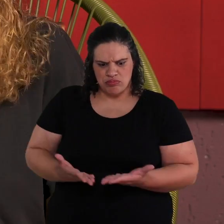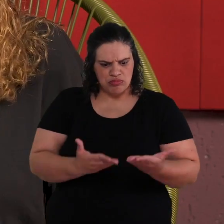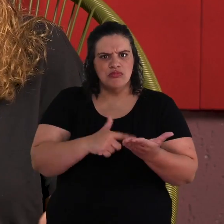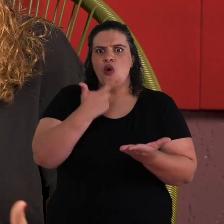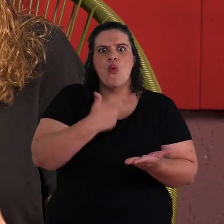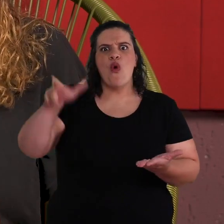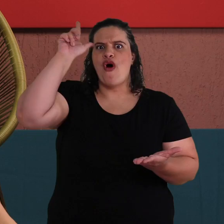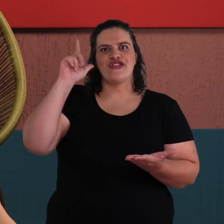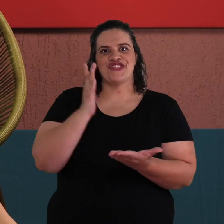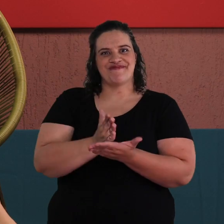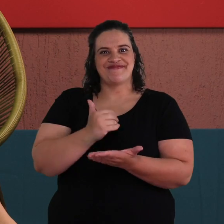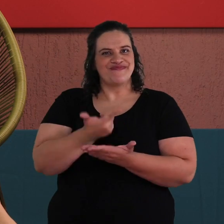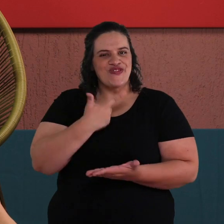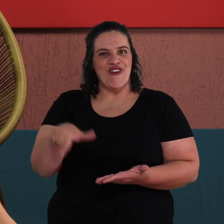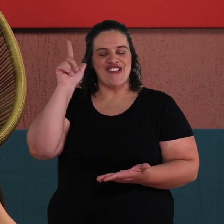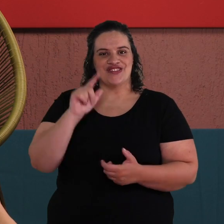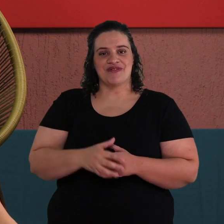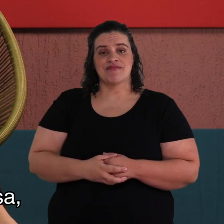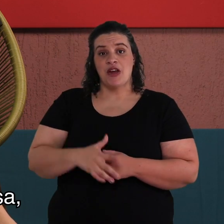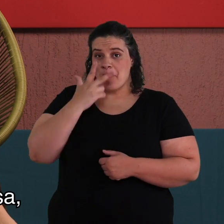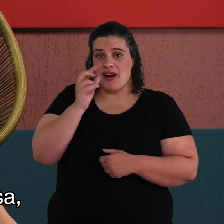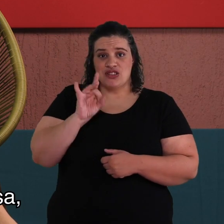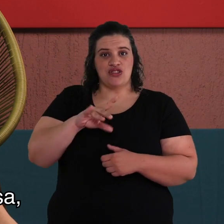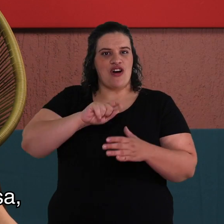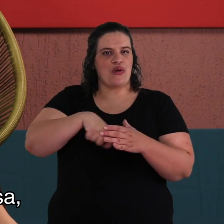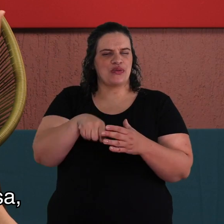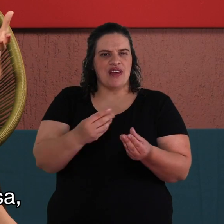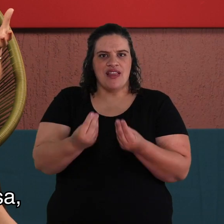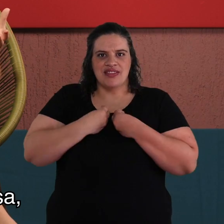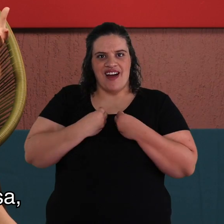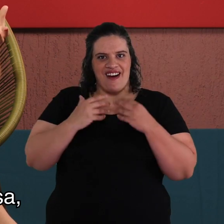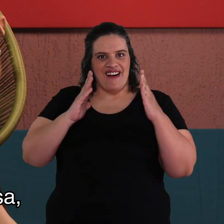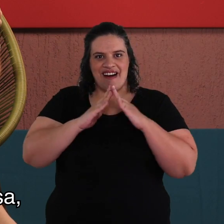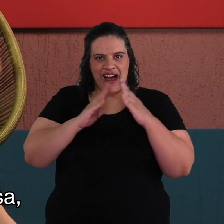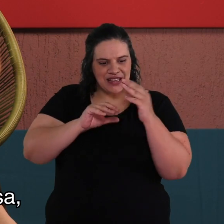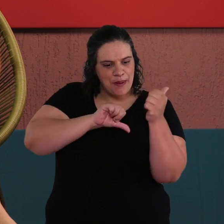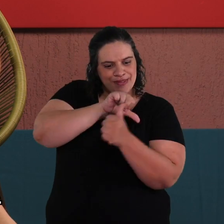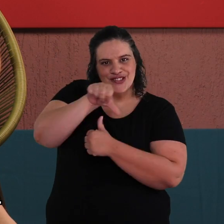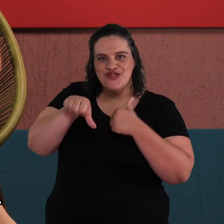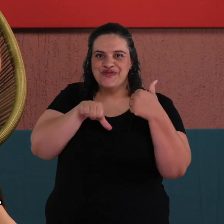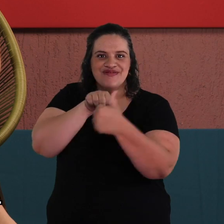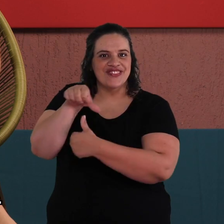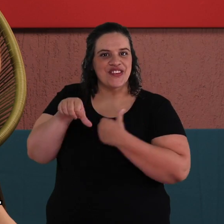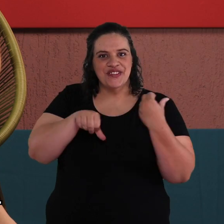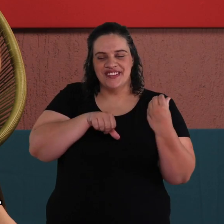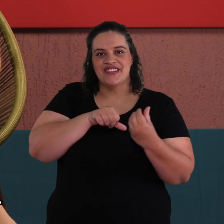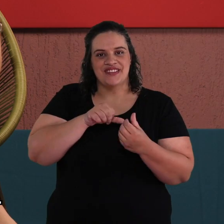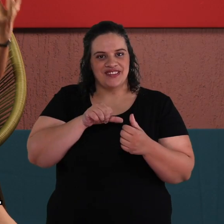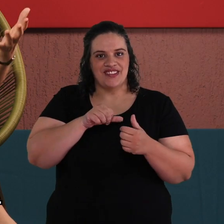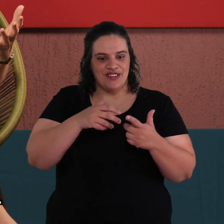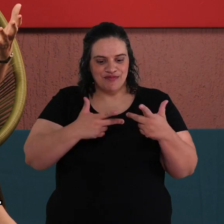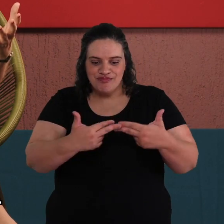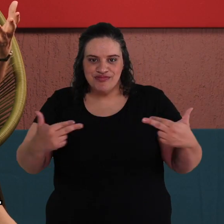uma outra coisa. Essa ideia que a cozinha, acho que só a cozinha proporciona a gente dentro de casa, que é